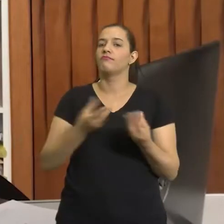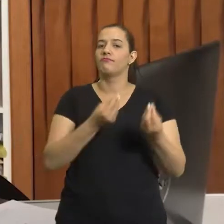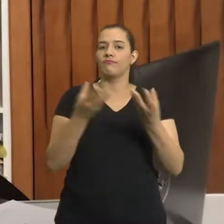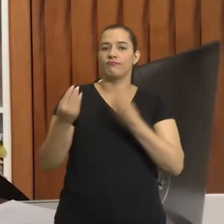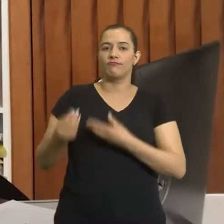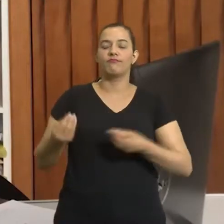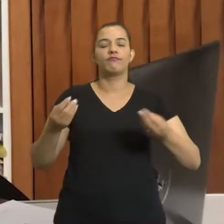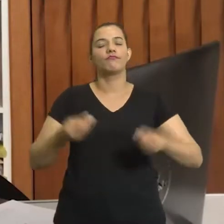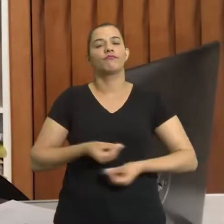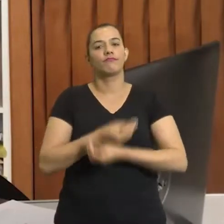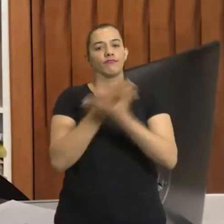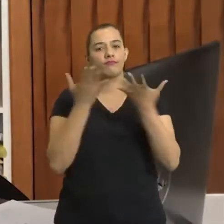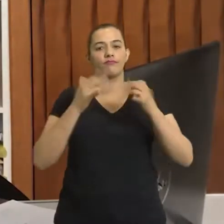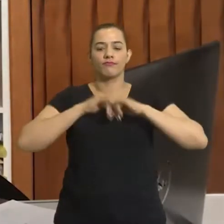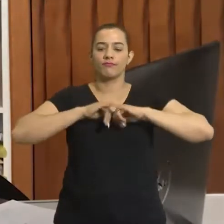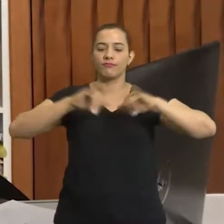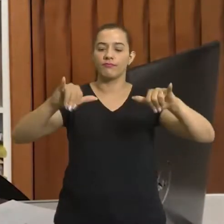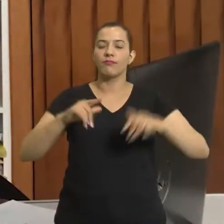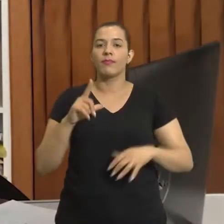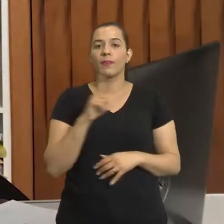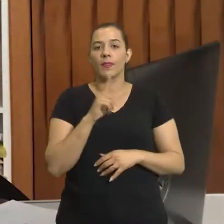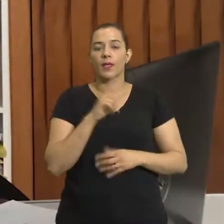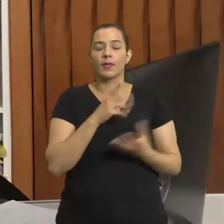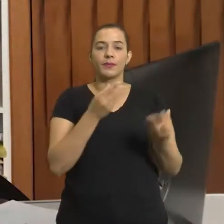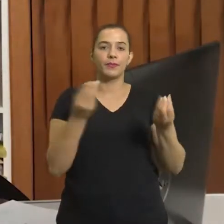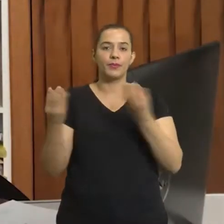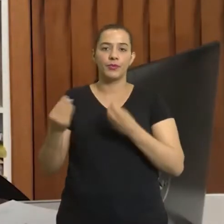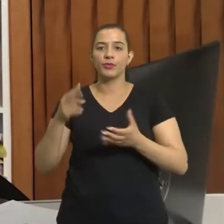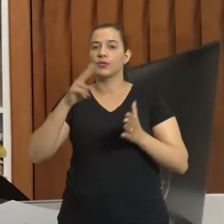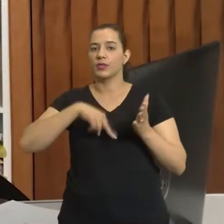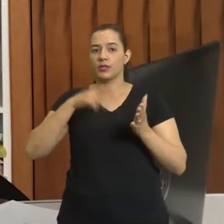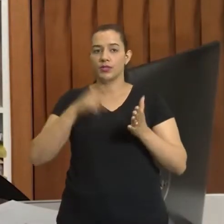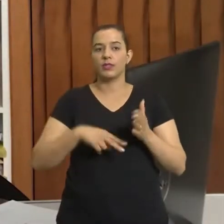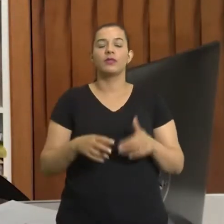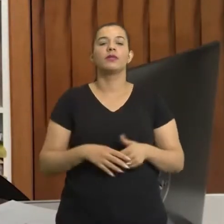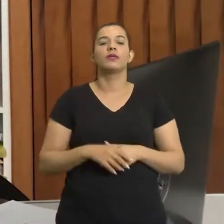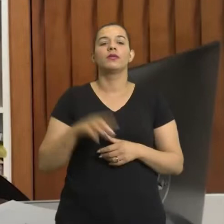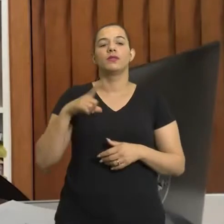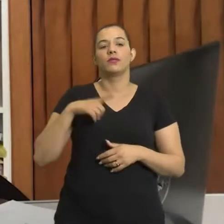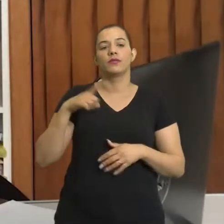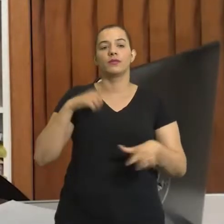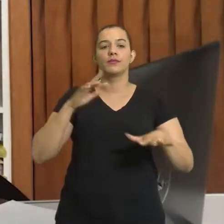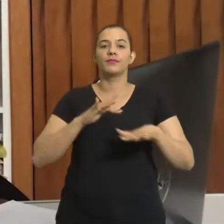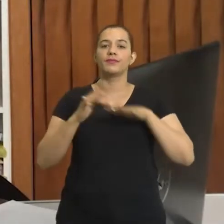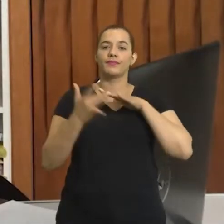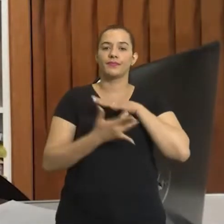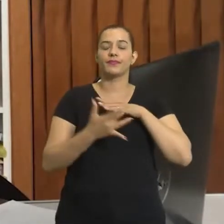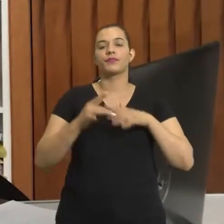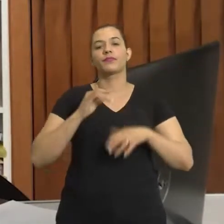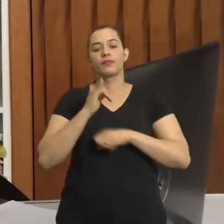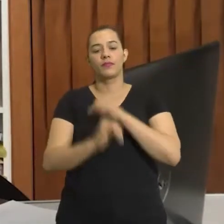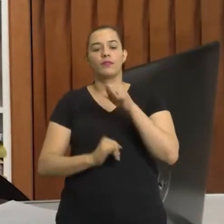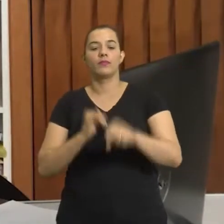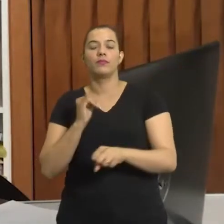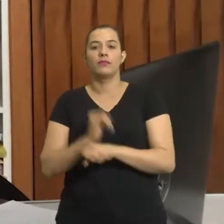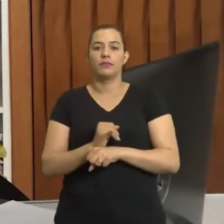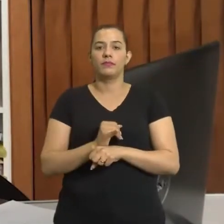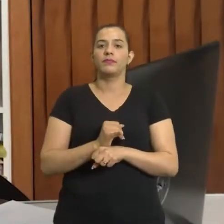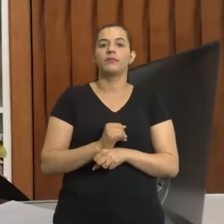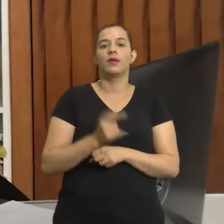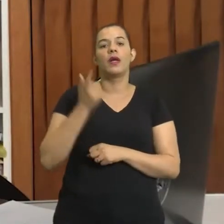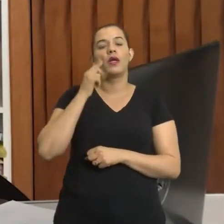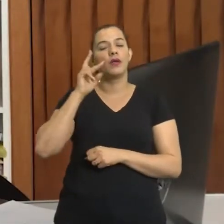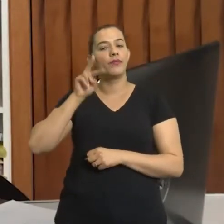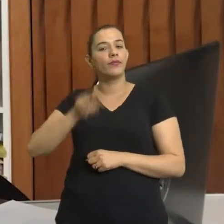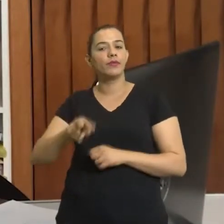as publicidades e boa parte daquilo que a gente lê, se eu estou lá, né, na internet, na rede social, e eu vejo